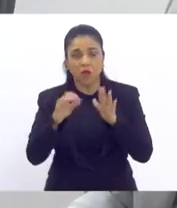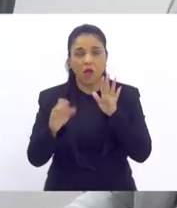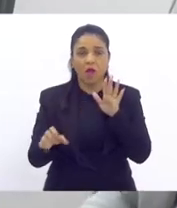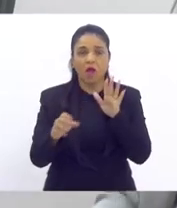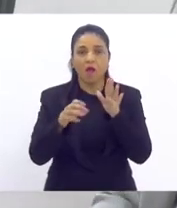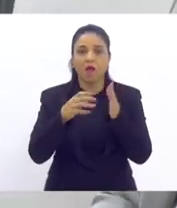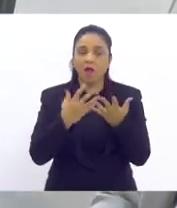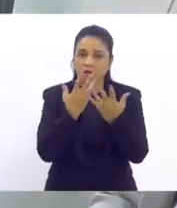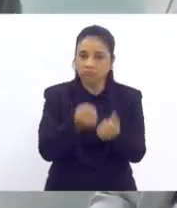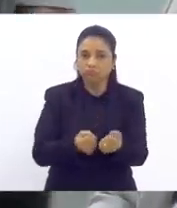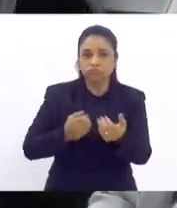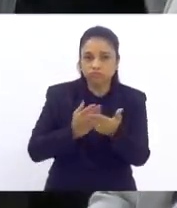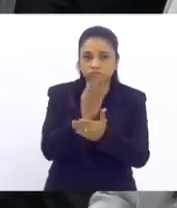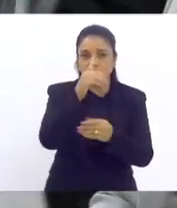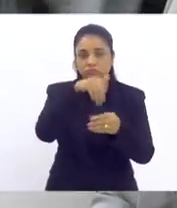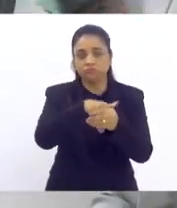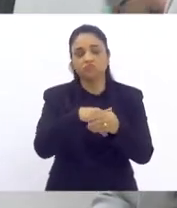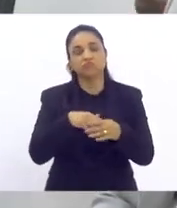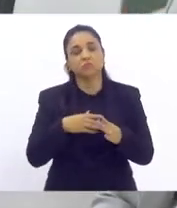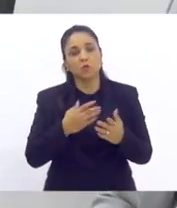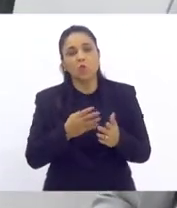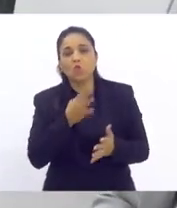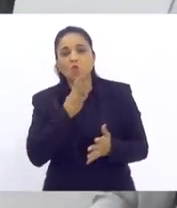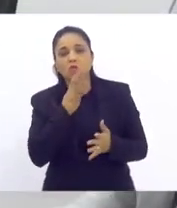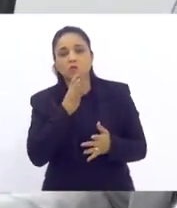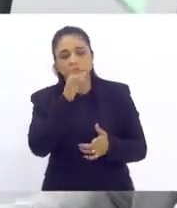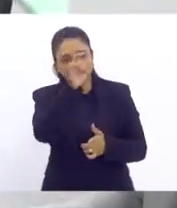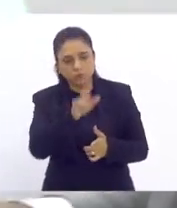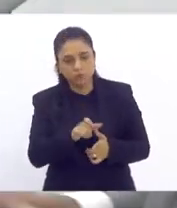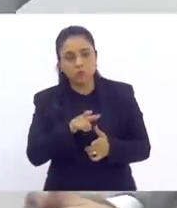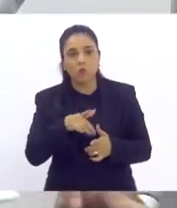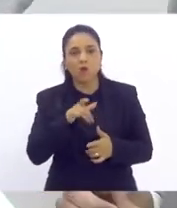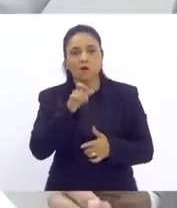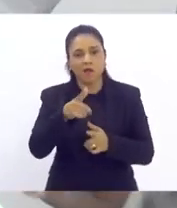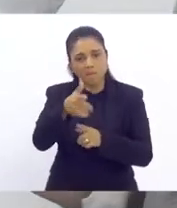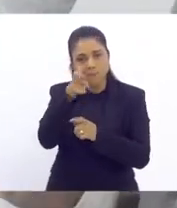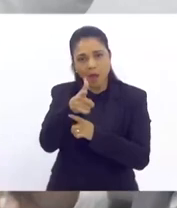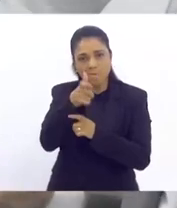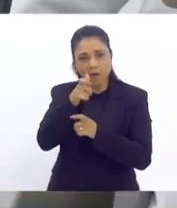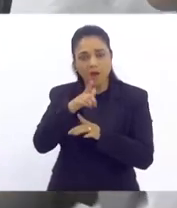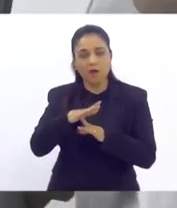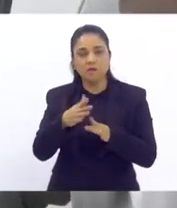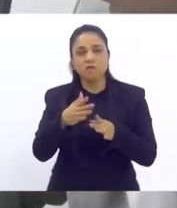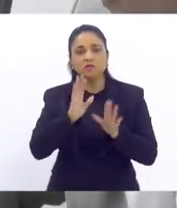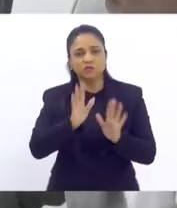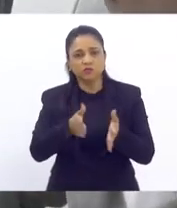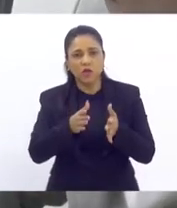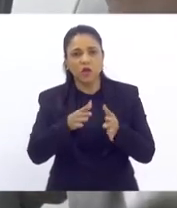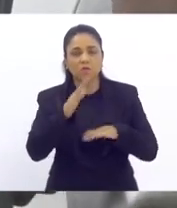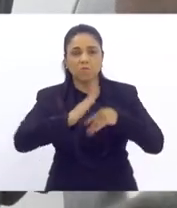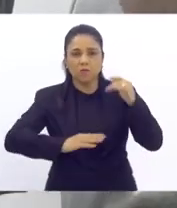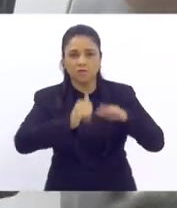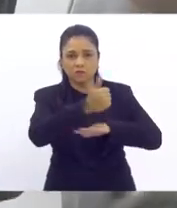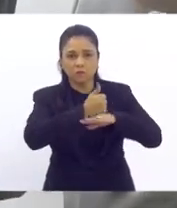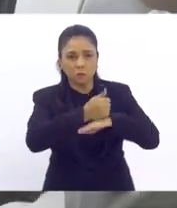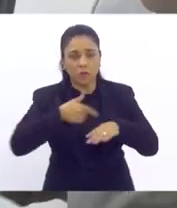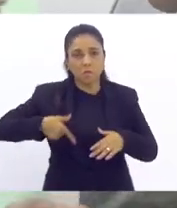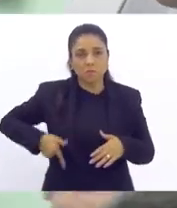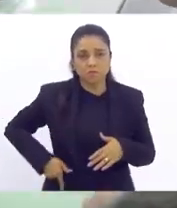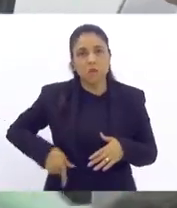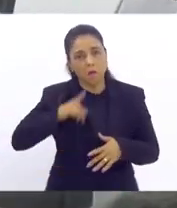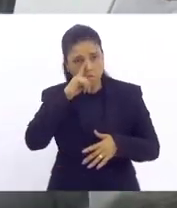o diante de tiro esportivo como atividade perigosa já vista que ele trafega com arma de fogo